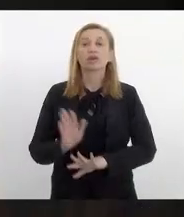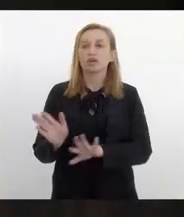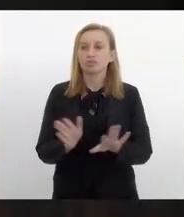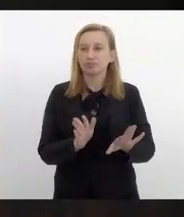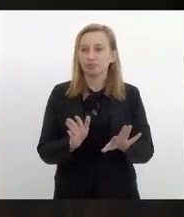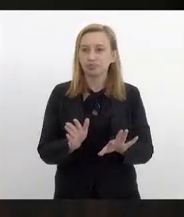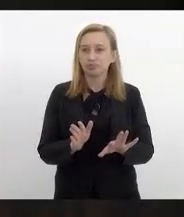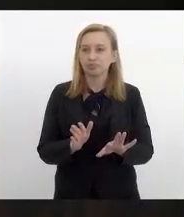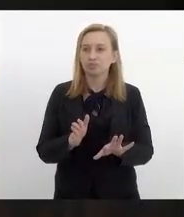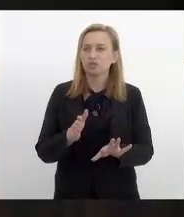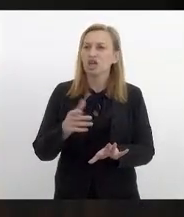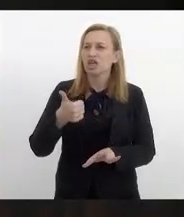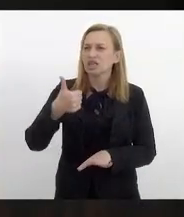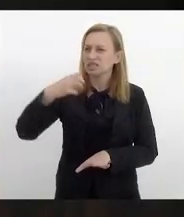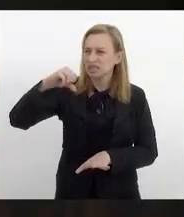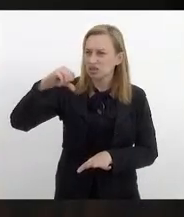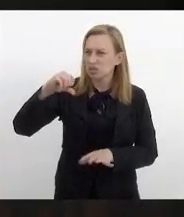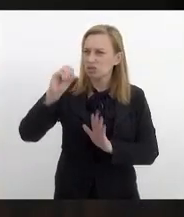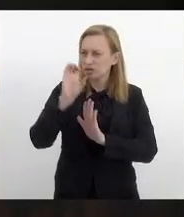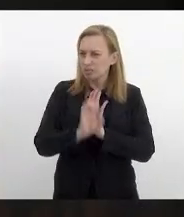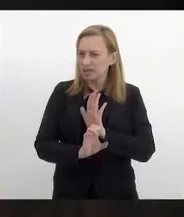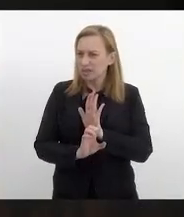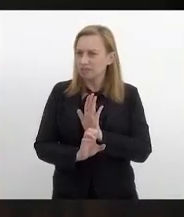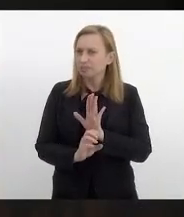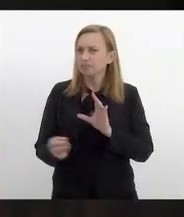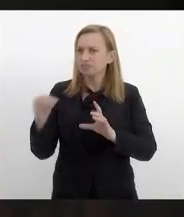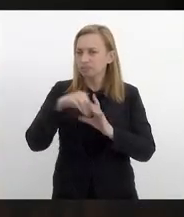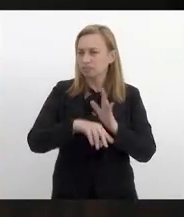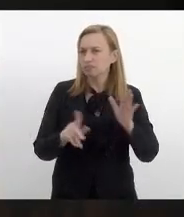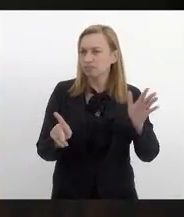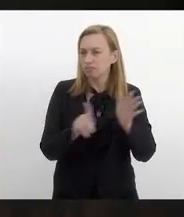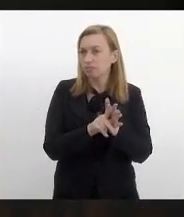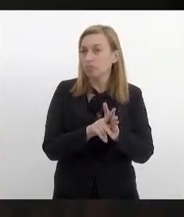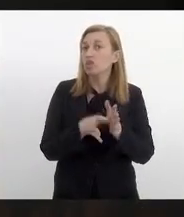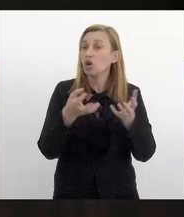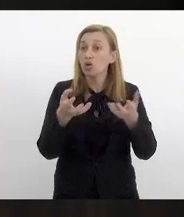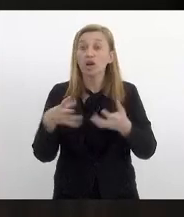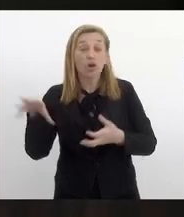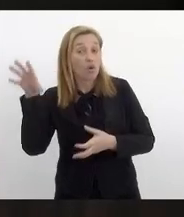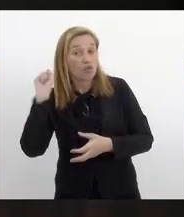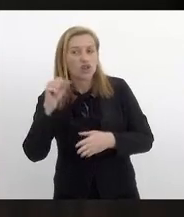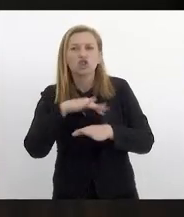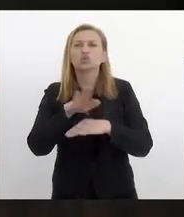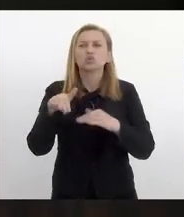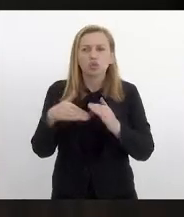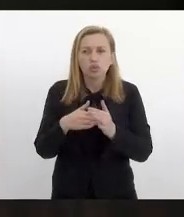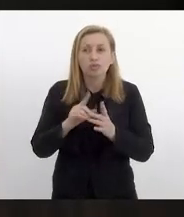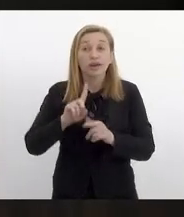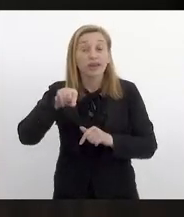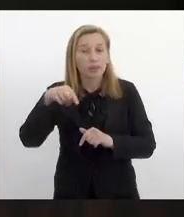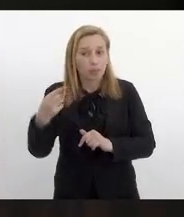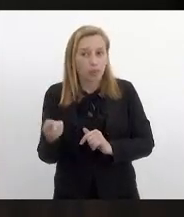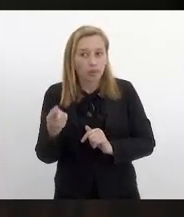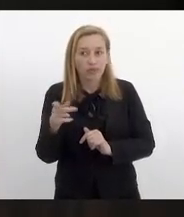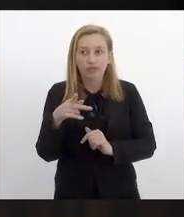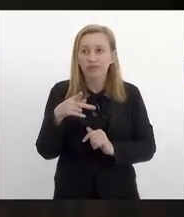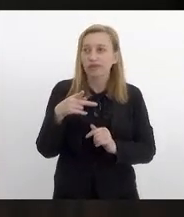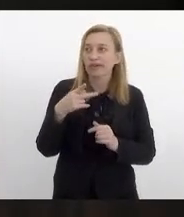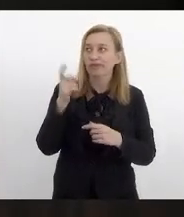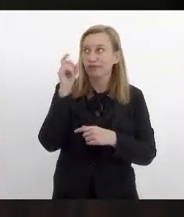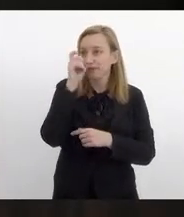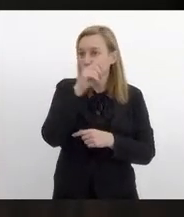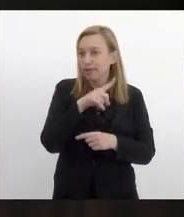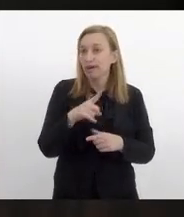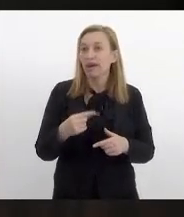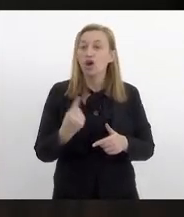temos, salvo engano, 19 emendas ao projeto. Eu quero ouvir todos os autores para depois. A gente não teve uma dificuldade, porque